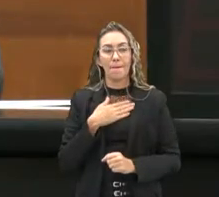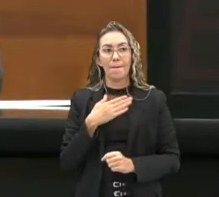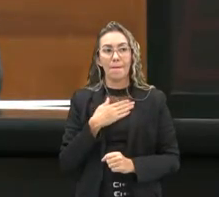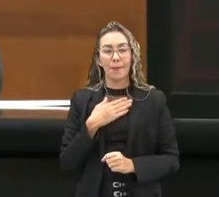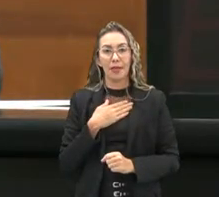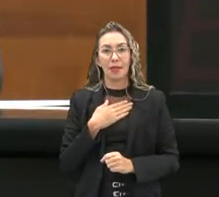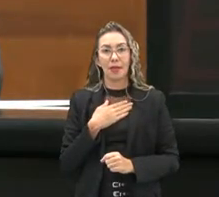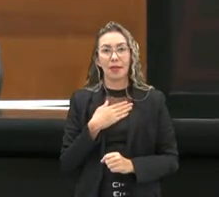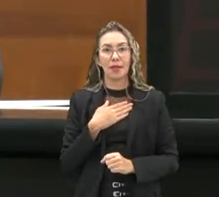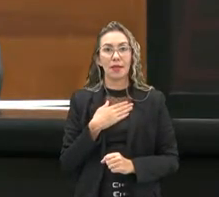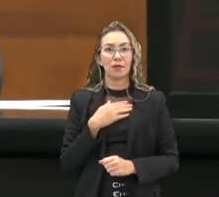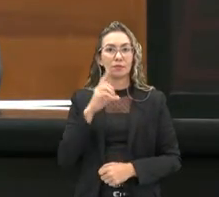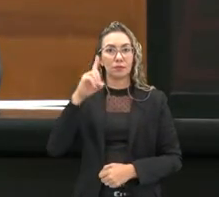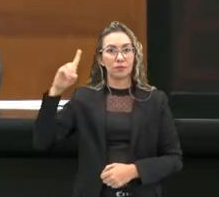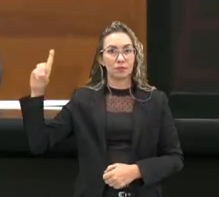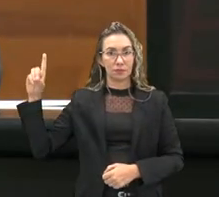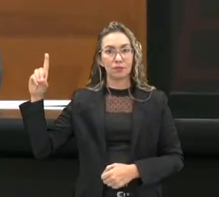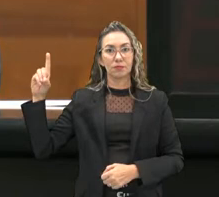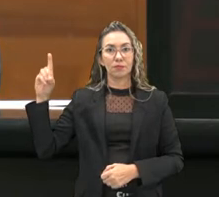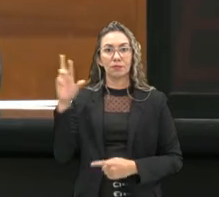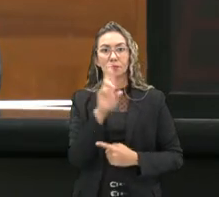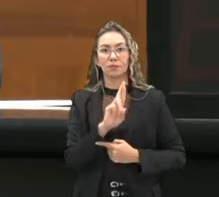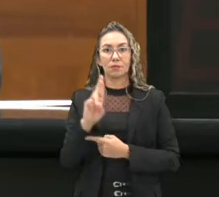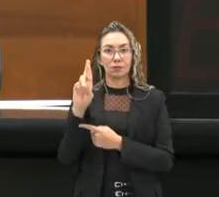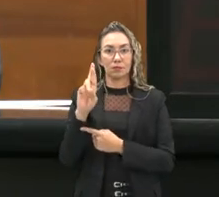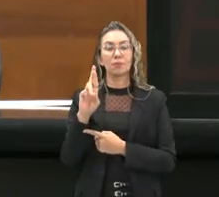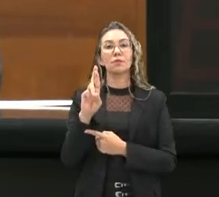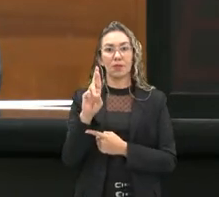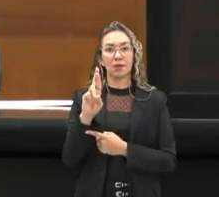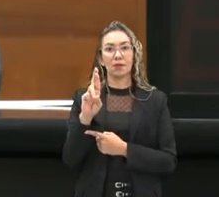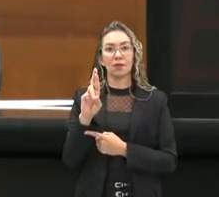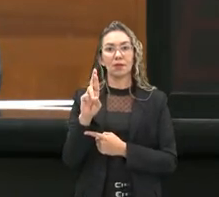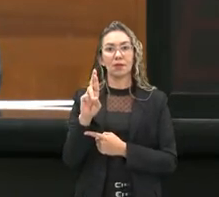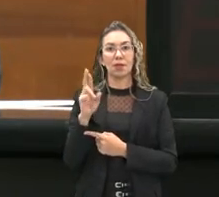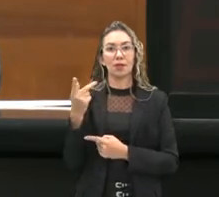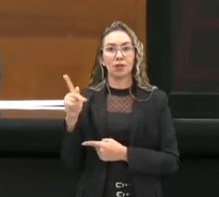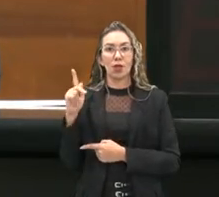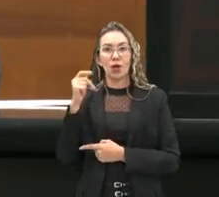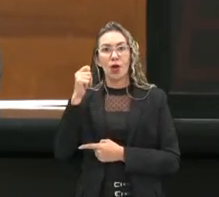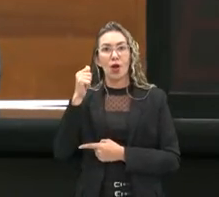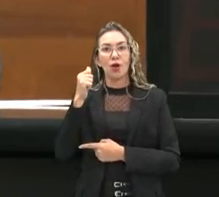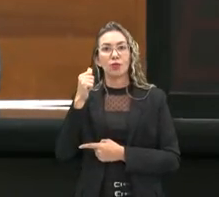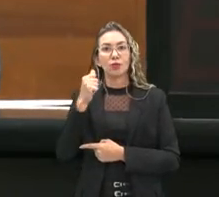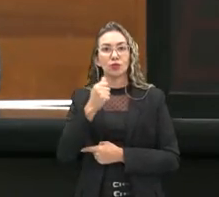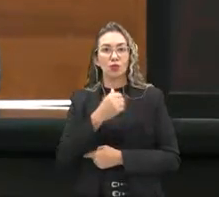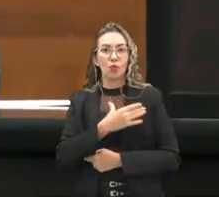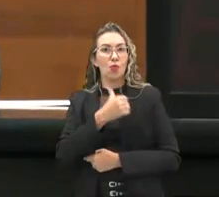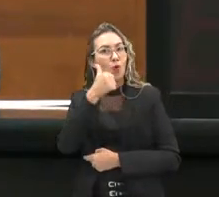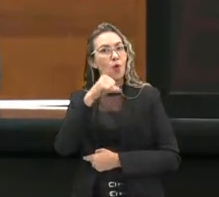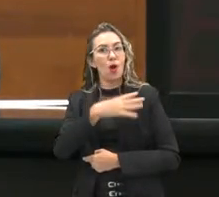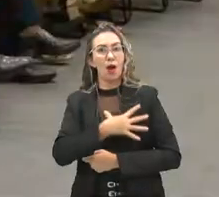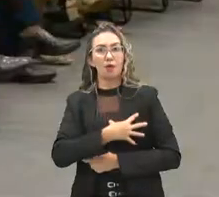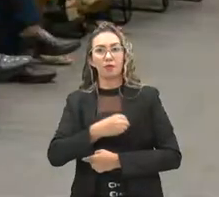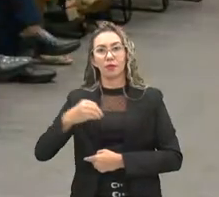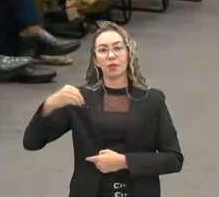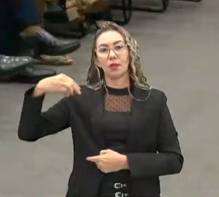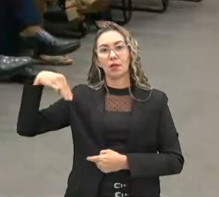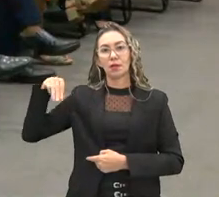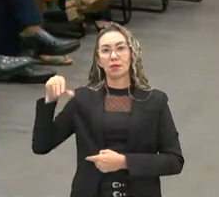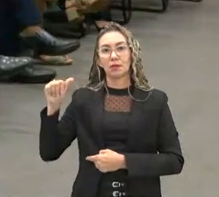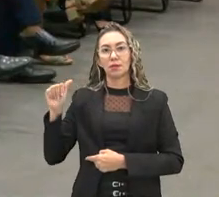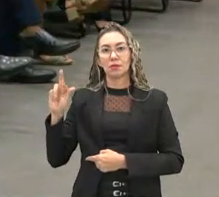senhor representante da sua filha, Dona Maria Luísa Miller de